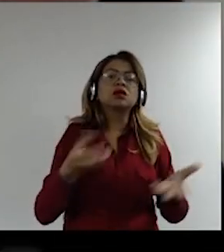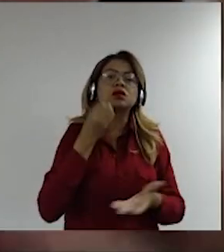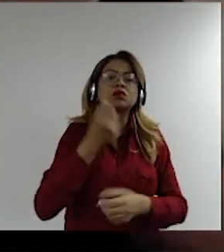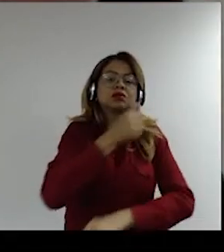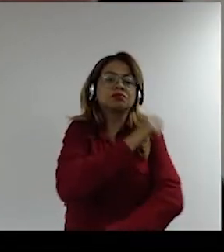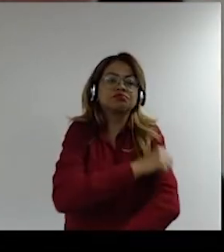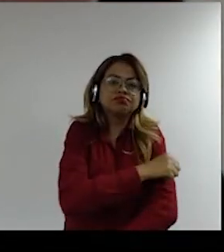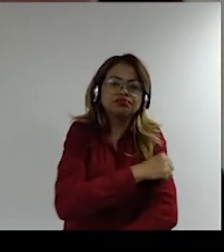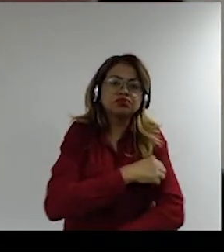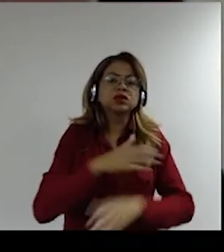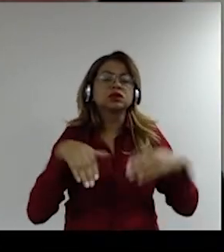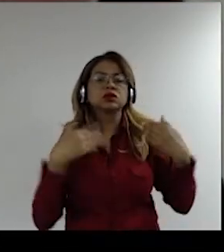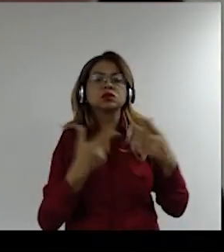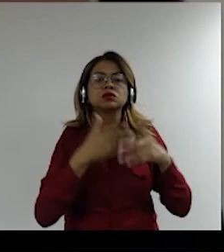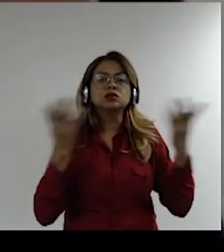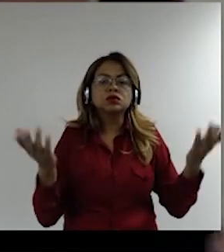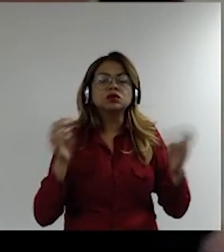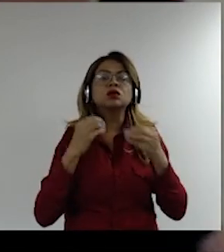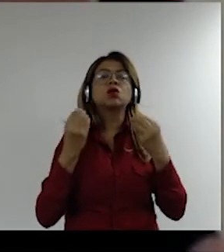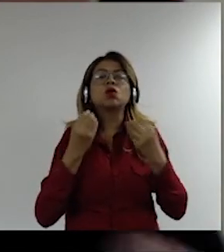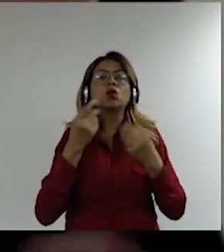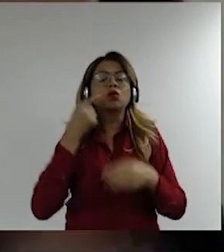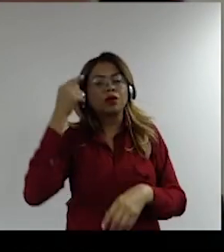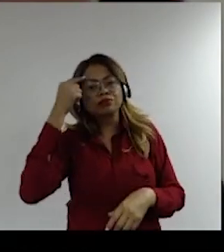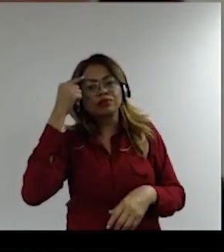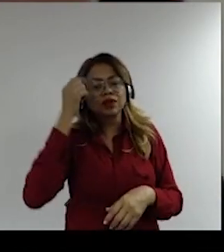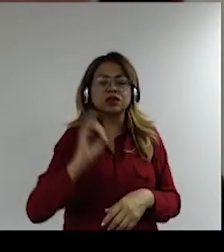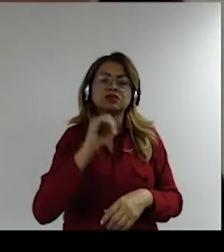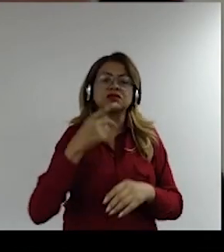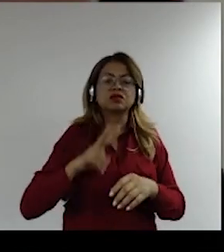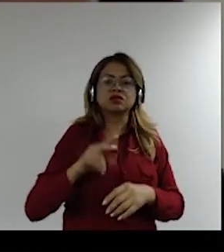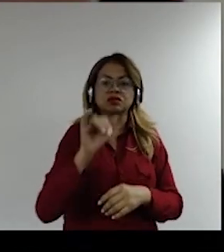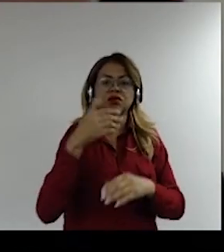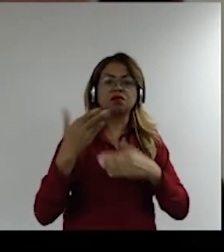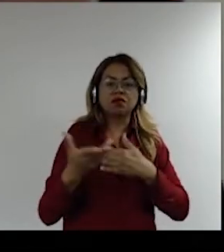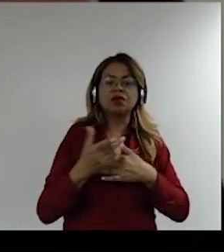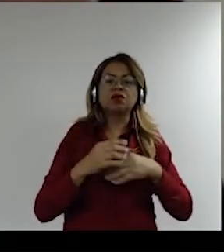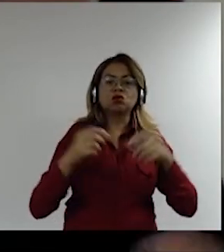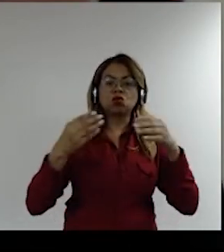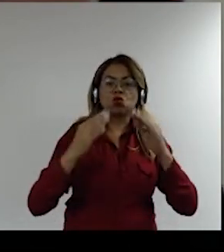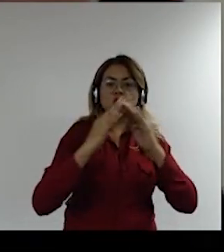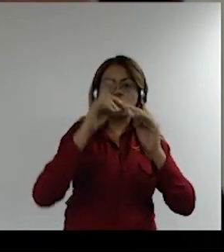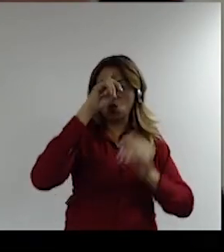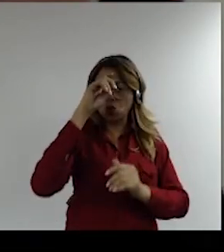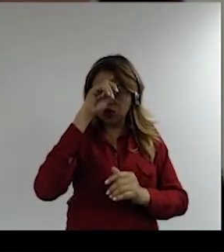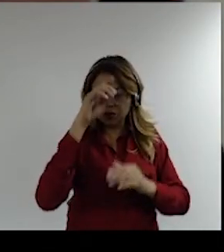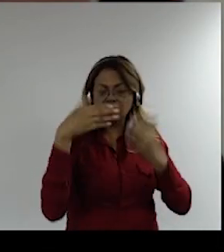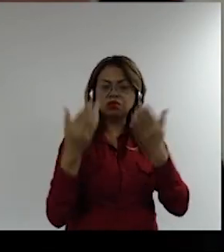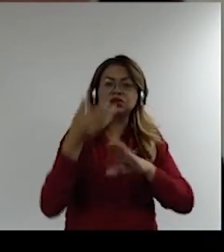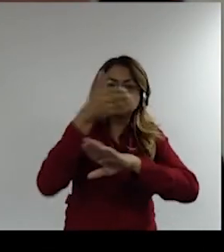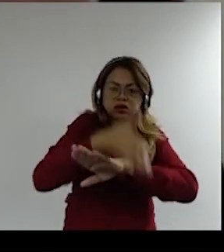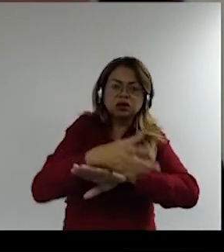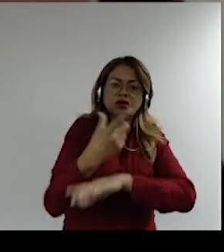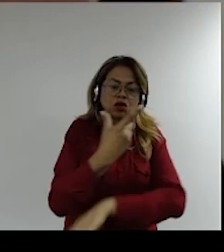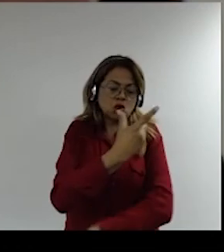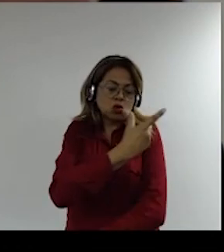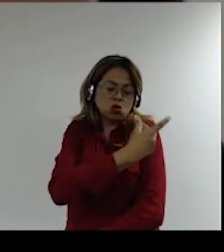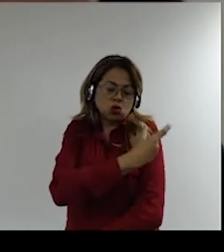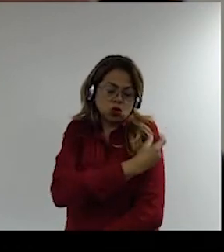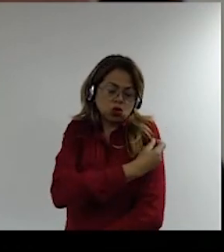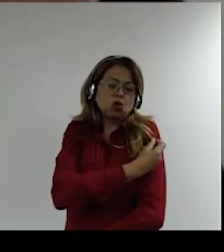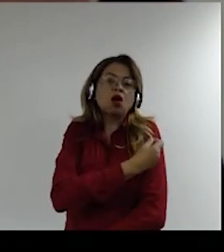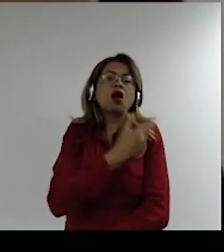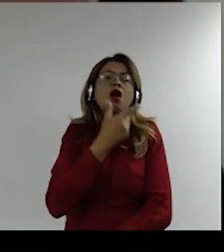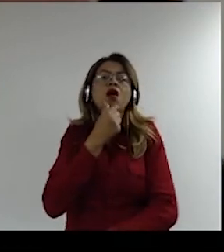dessa oficialidade do evento. Eu fico pensando assim, se você vai numa clínica ou vai num ambulatório, vai tomar uma injeção, o médico recomendou